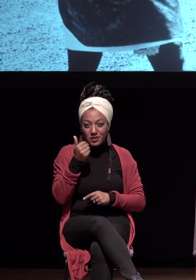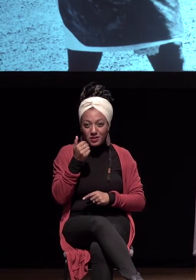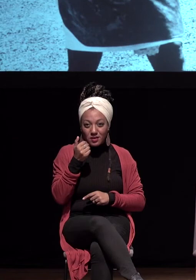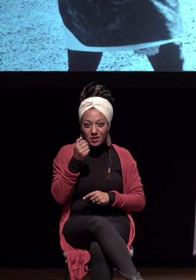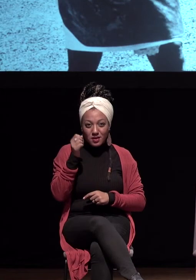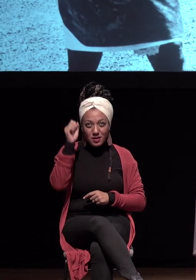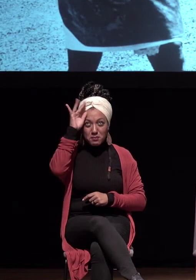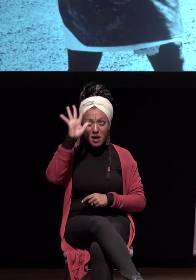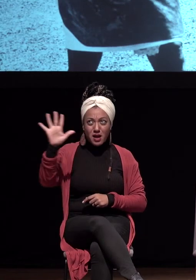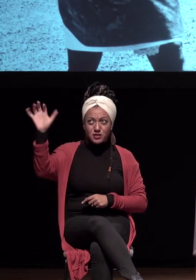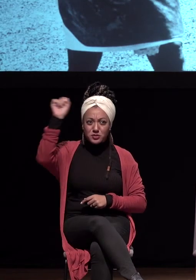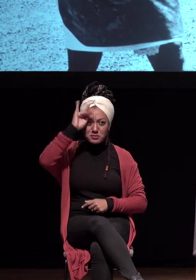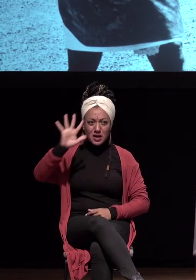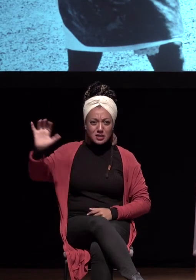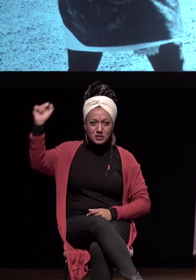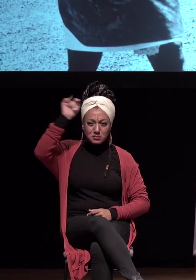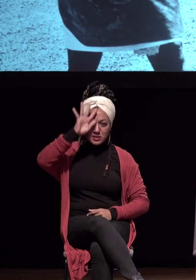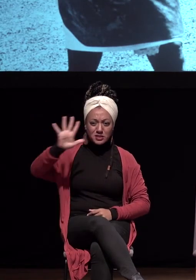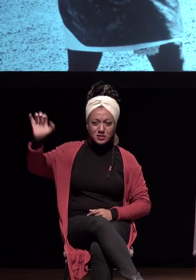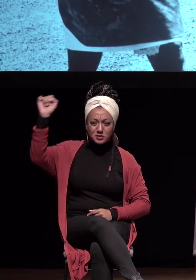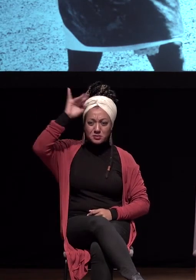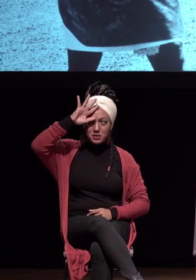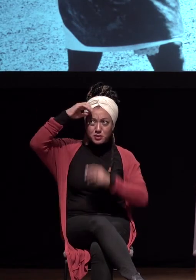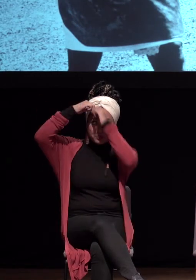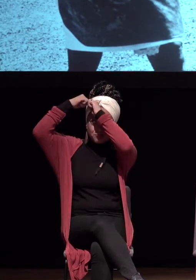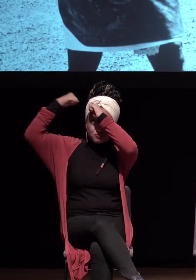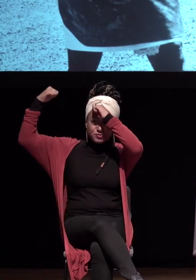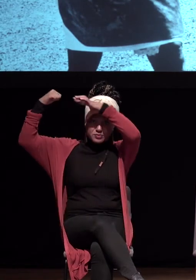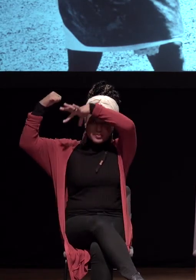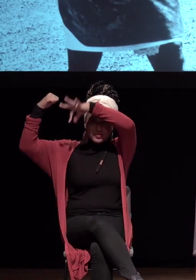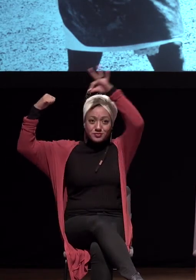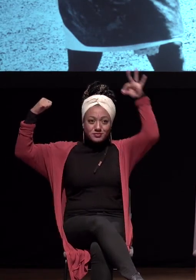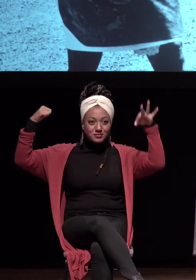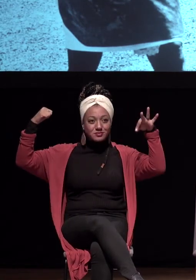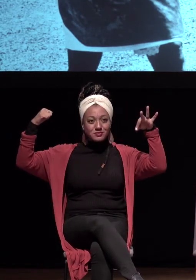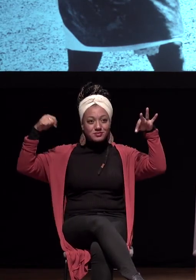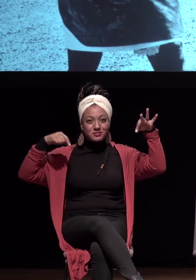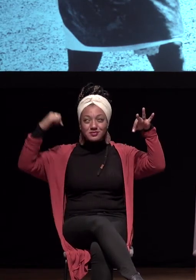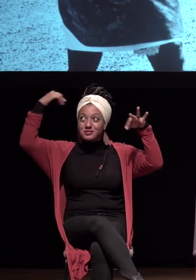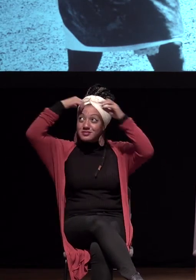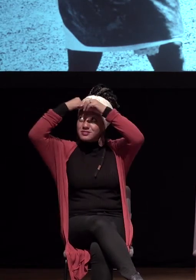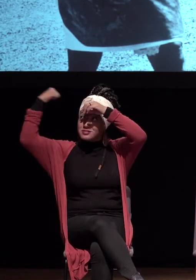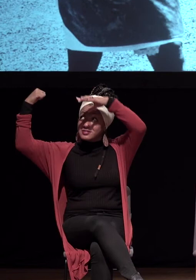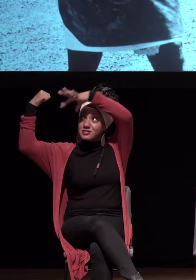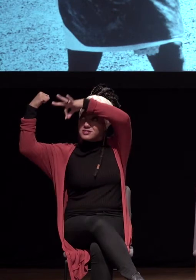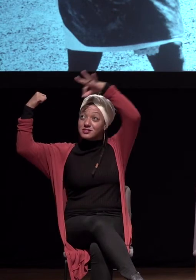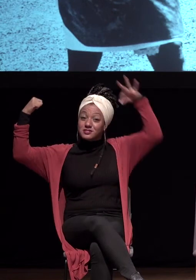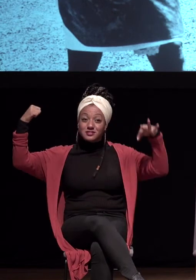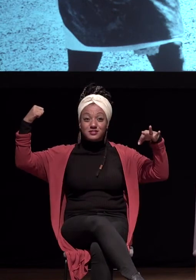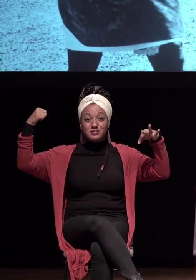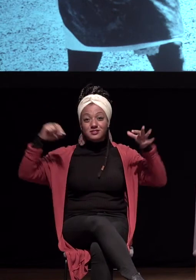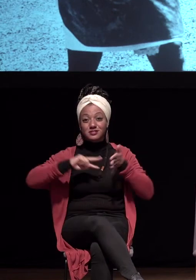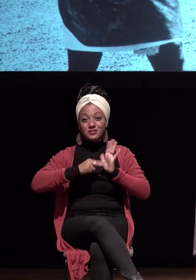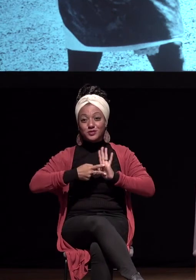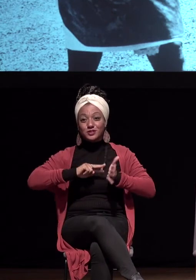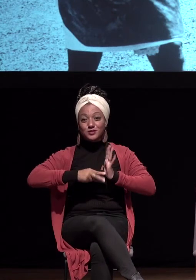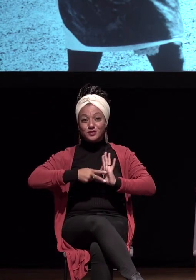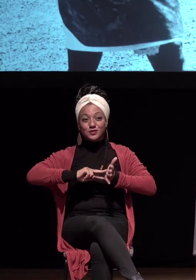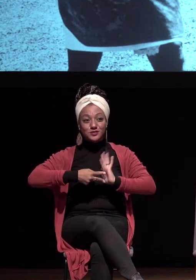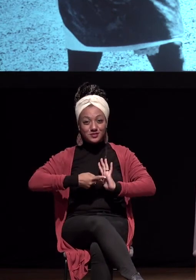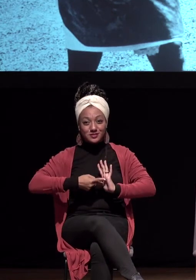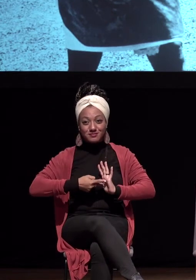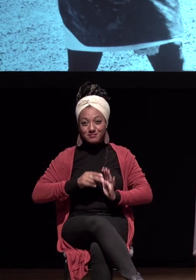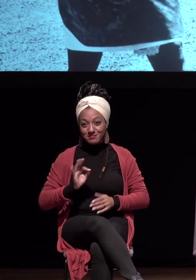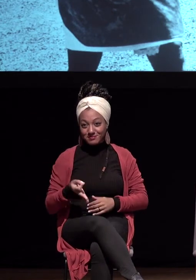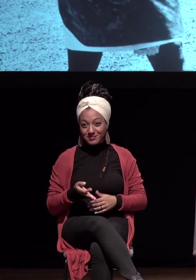abrir. Aqui, ó, umas gavetinhas. Daí a gente vai saltando os significados daquilo para a gente,